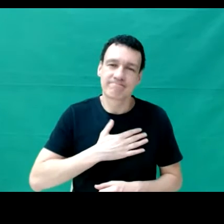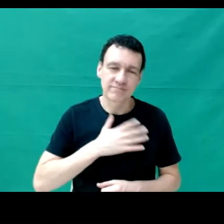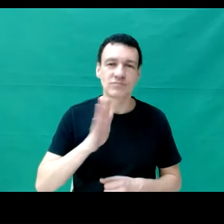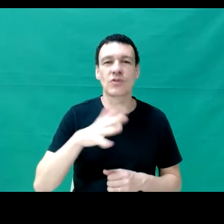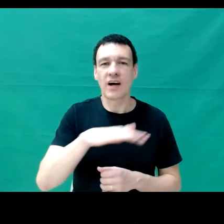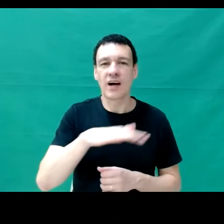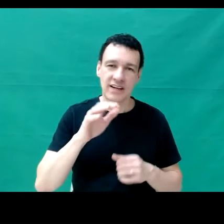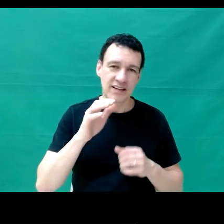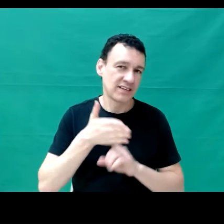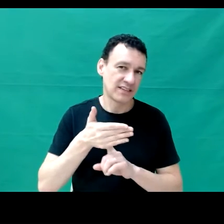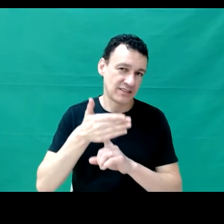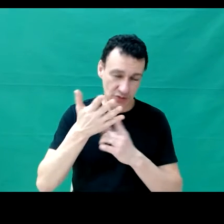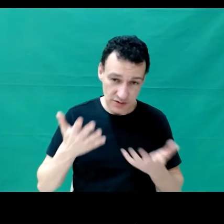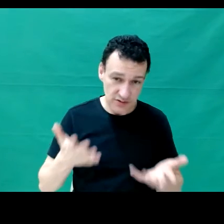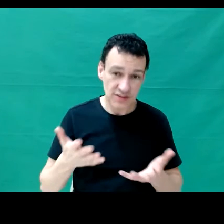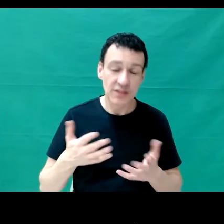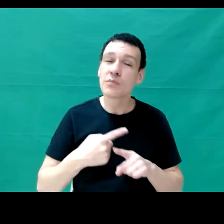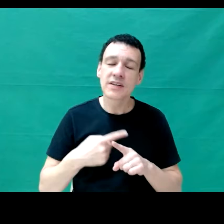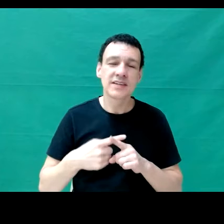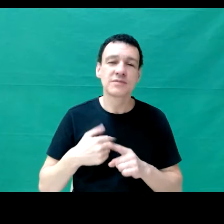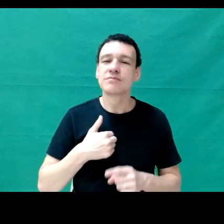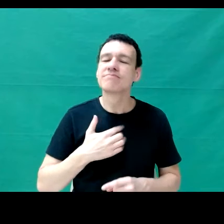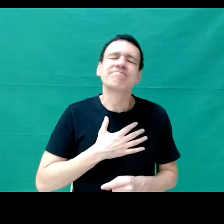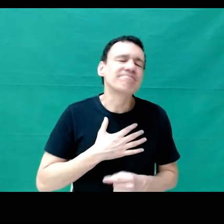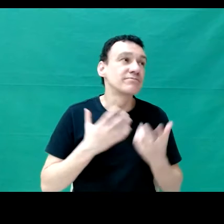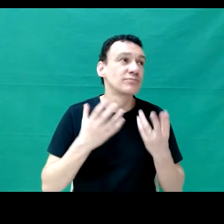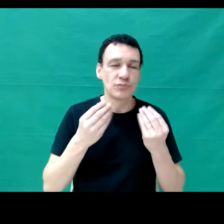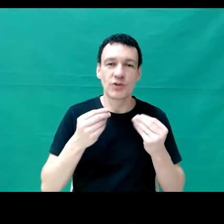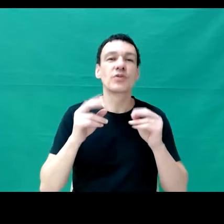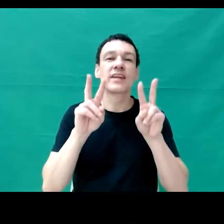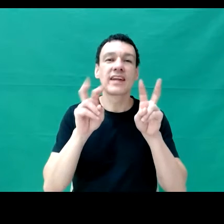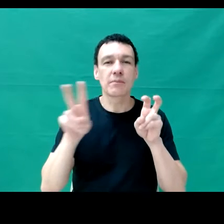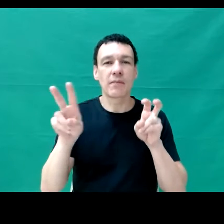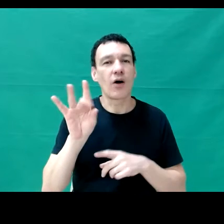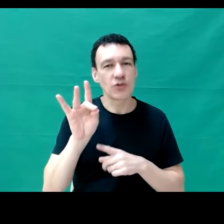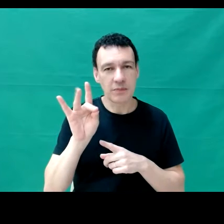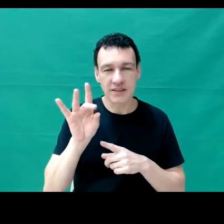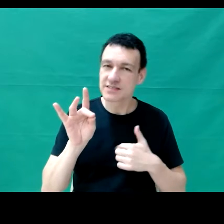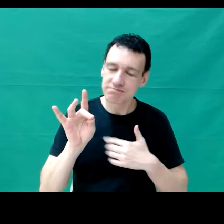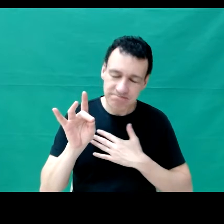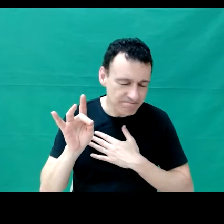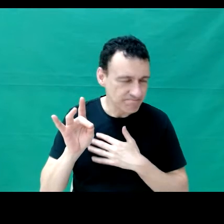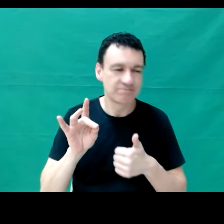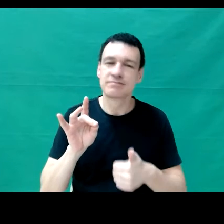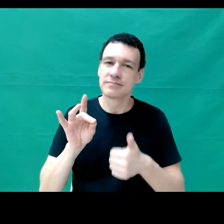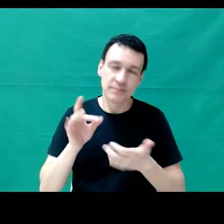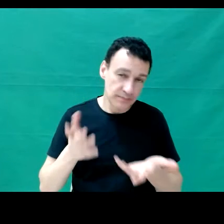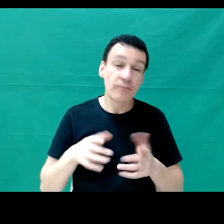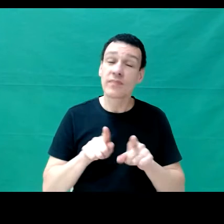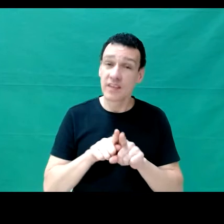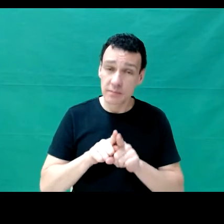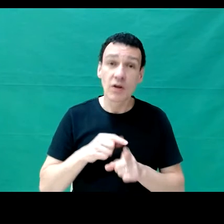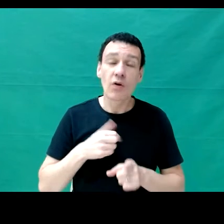para vocês, que é a menina dos meus olhos, que é a parte de automação. Eu adoro isso, né. Gosto também da